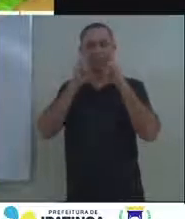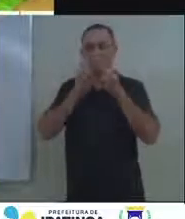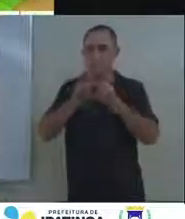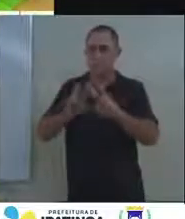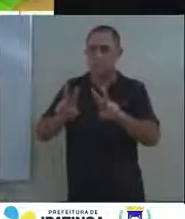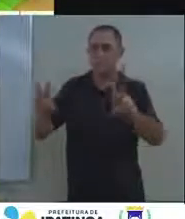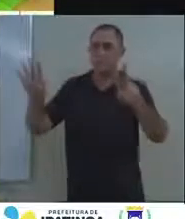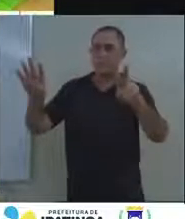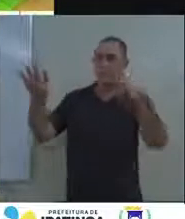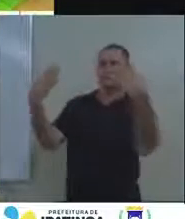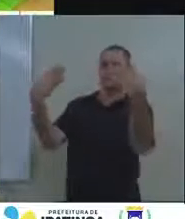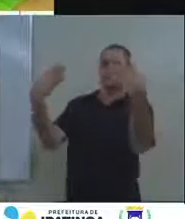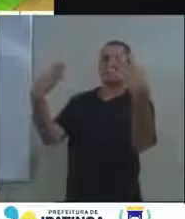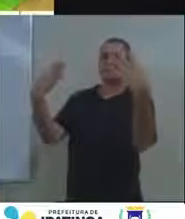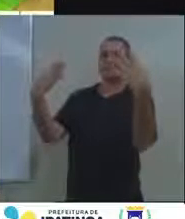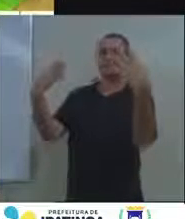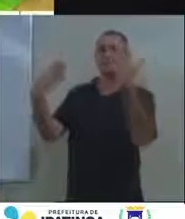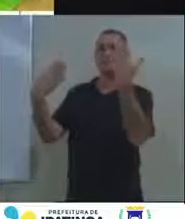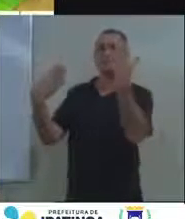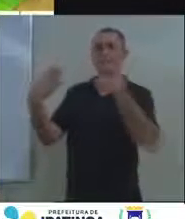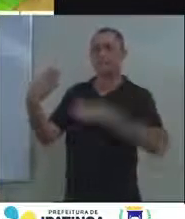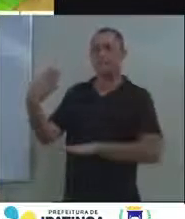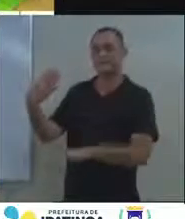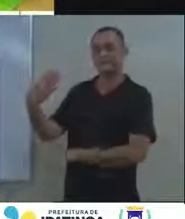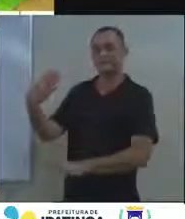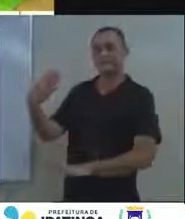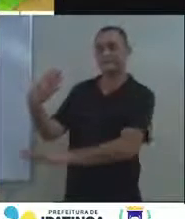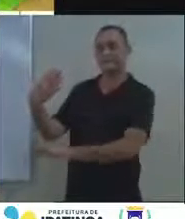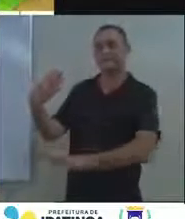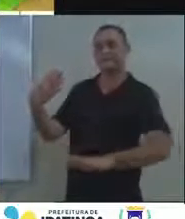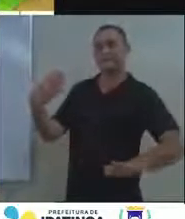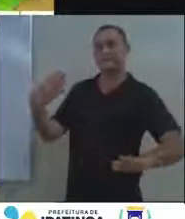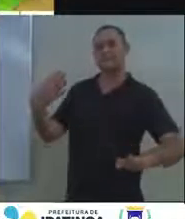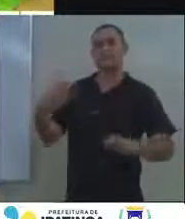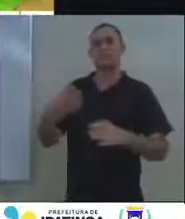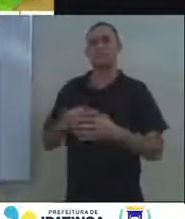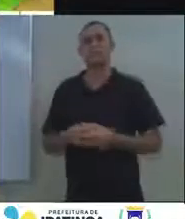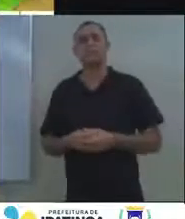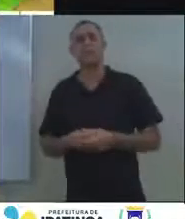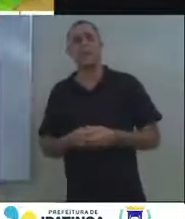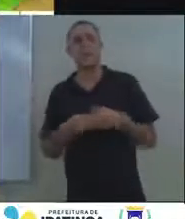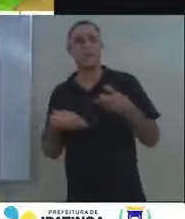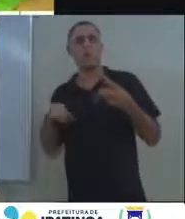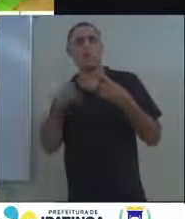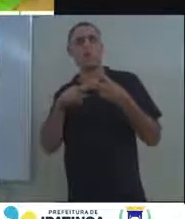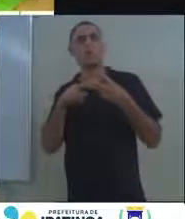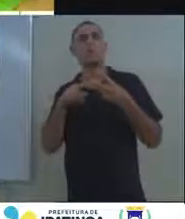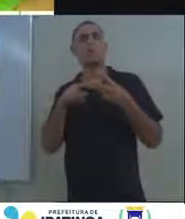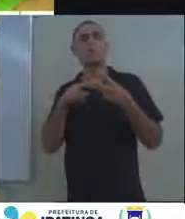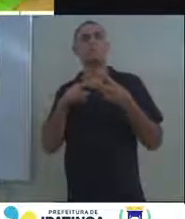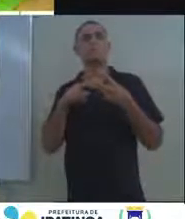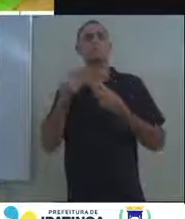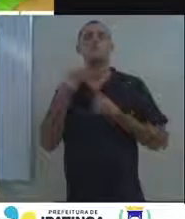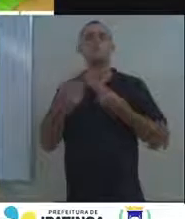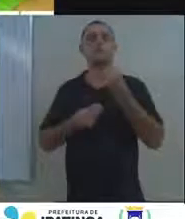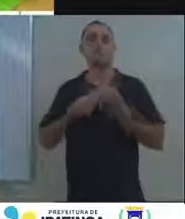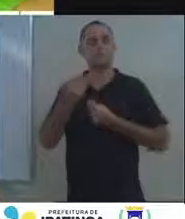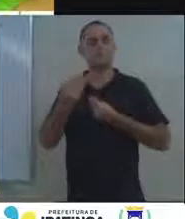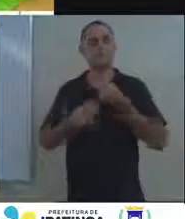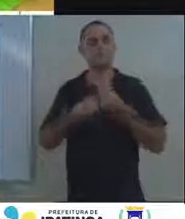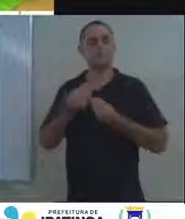perceber, a gente aumenta o volume da nossa voz. Outra forma, outro recurso que a gente tem